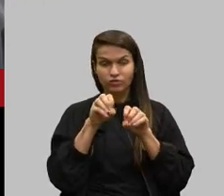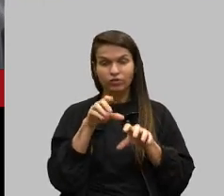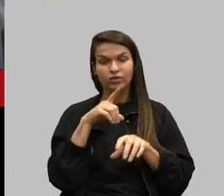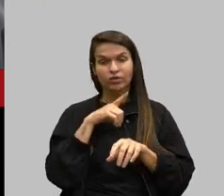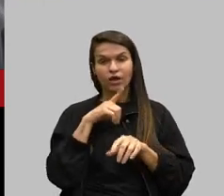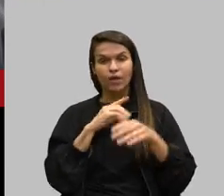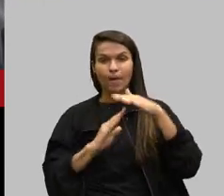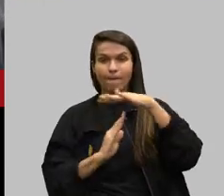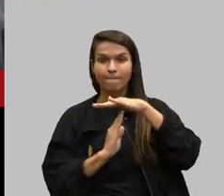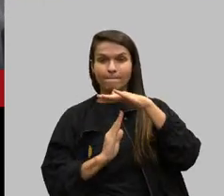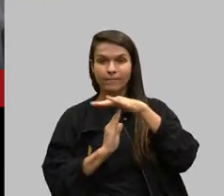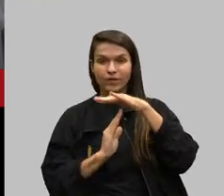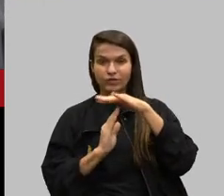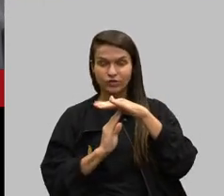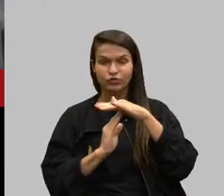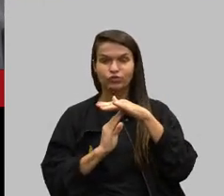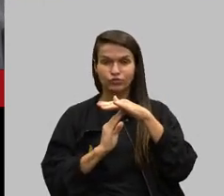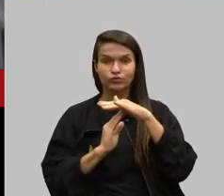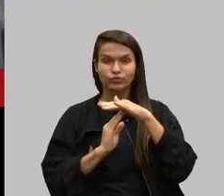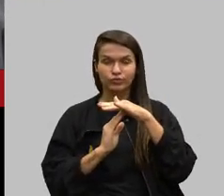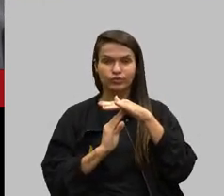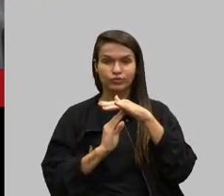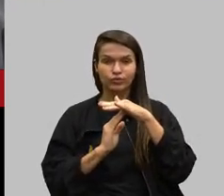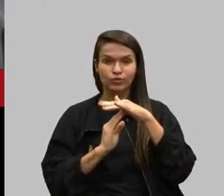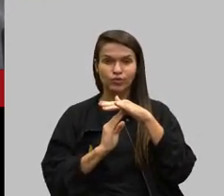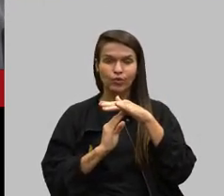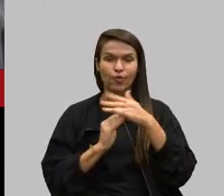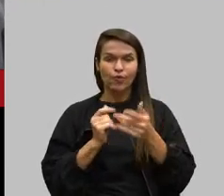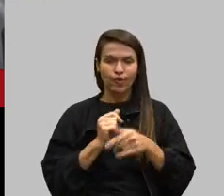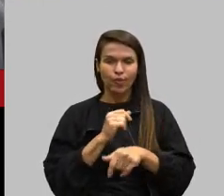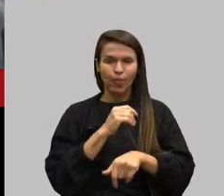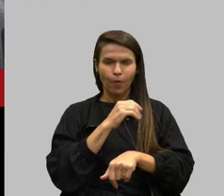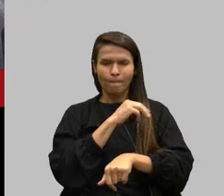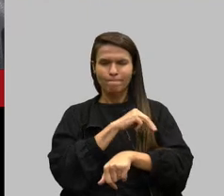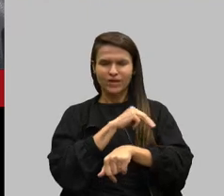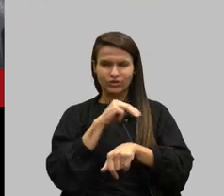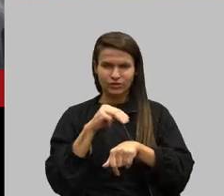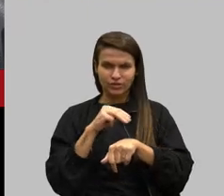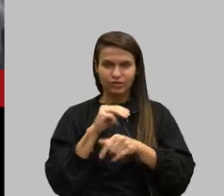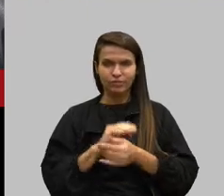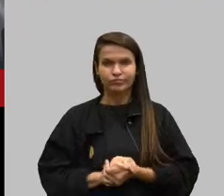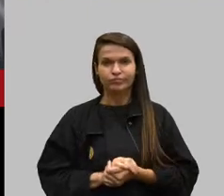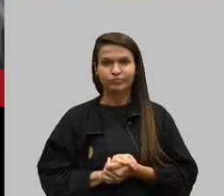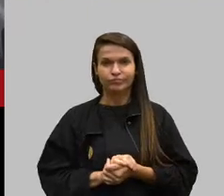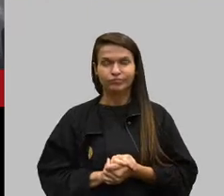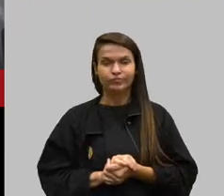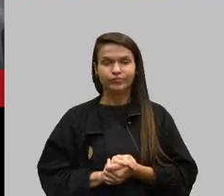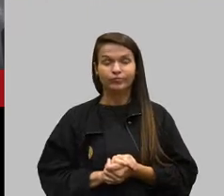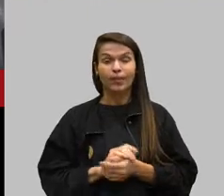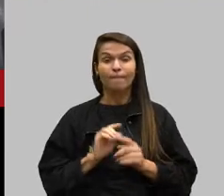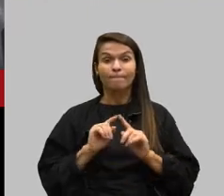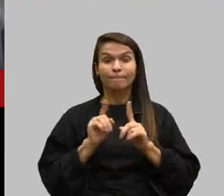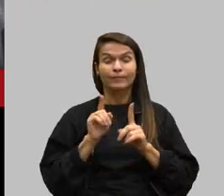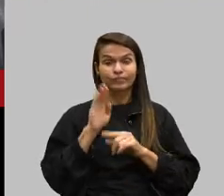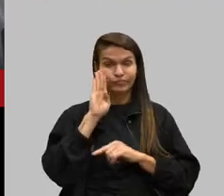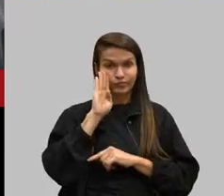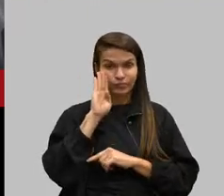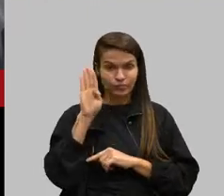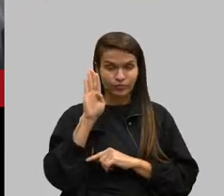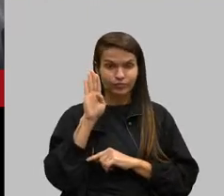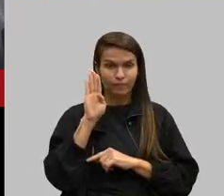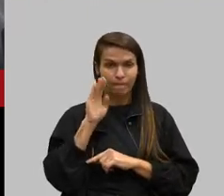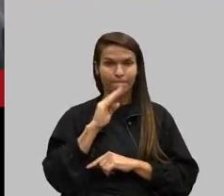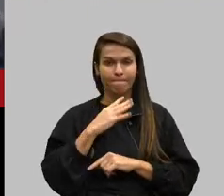piso Nacional do magistério que vem sendo inclusive também respeitado pelo governo estadual Mas a questão principal Deputado sargento